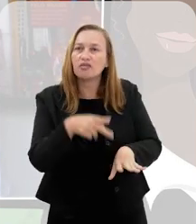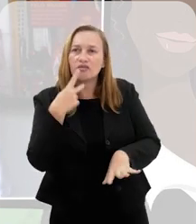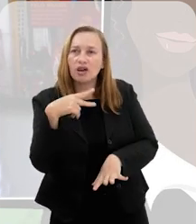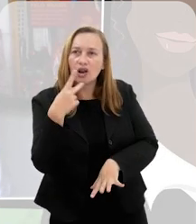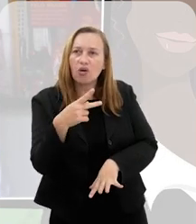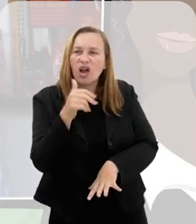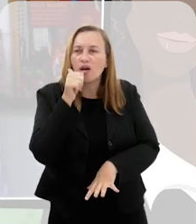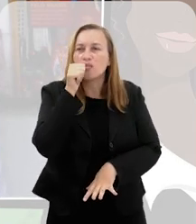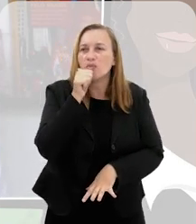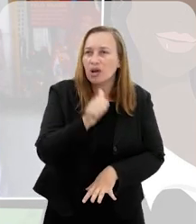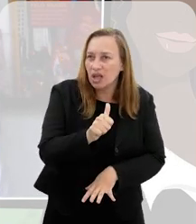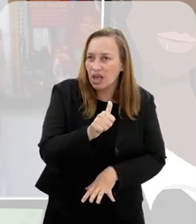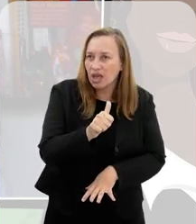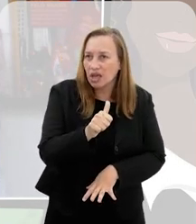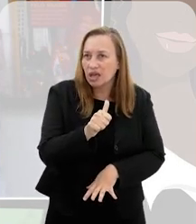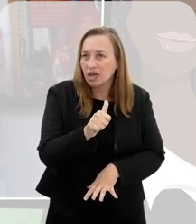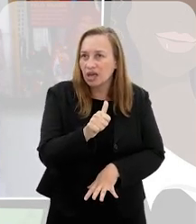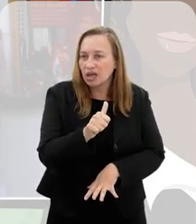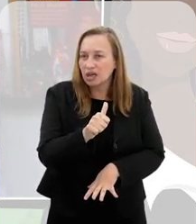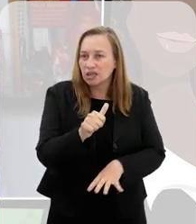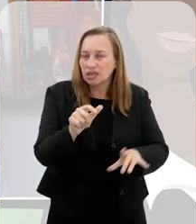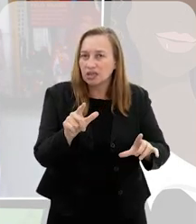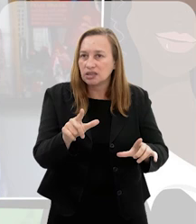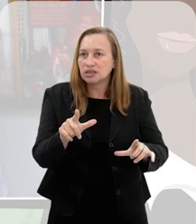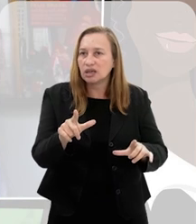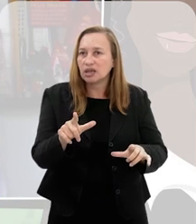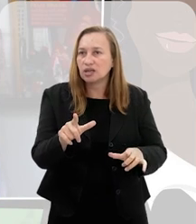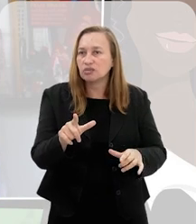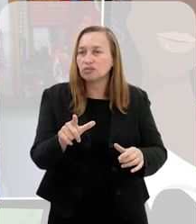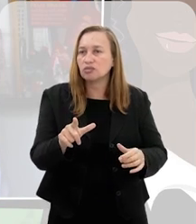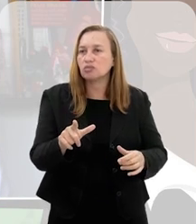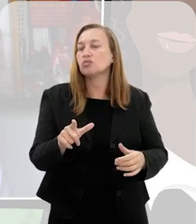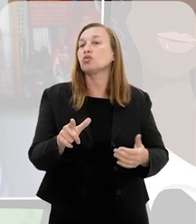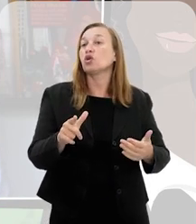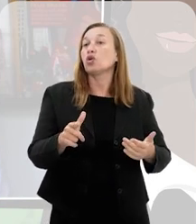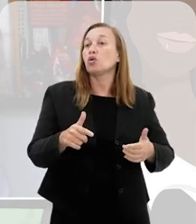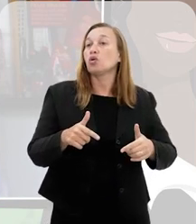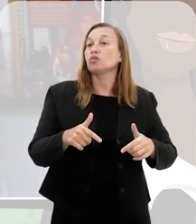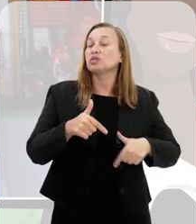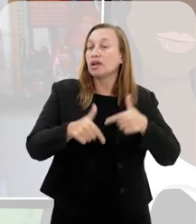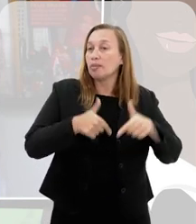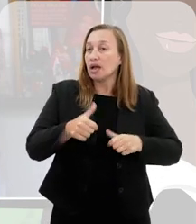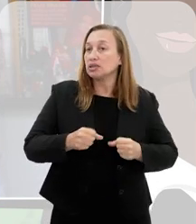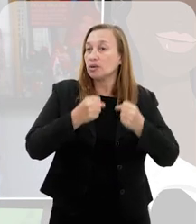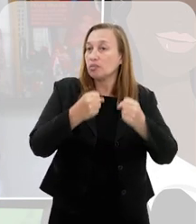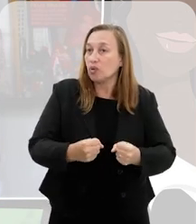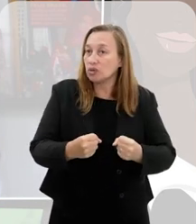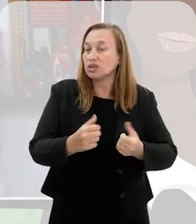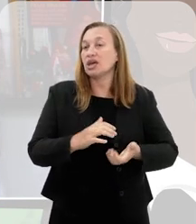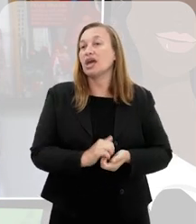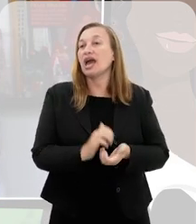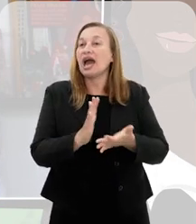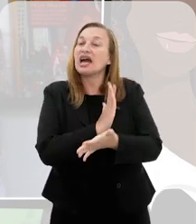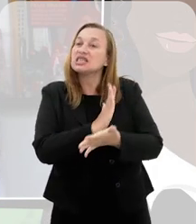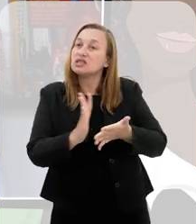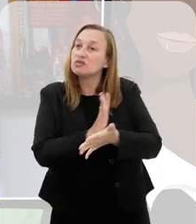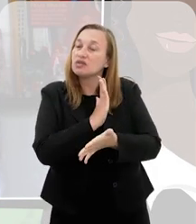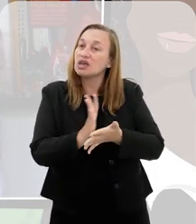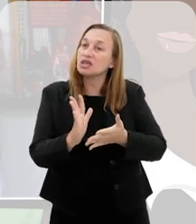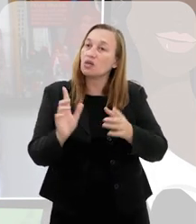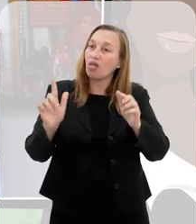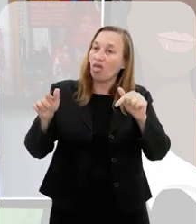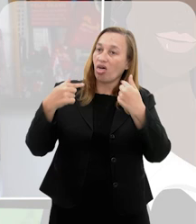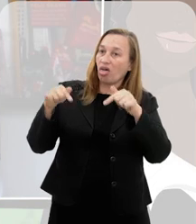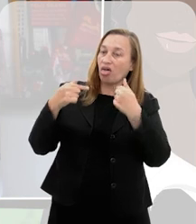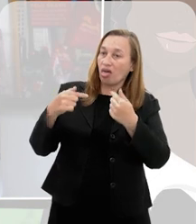Ju também muito bem pontuou quando a mulher ela está no, numa posição de destaque, né? Porque a partir do momento que se destaca,